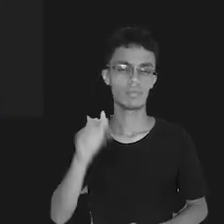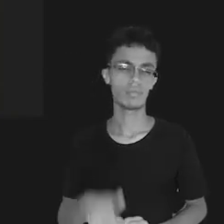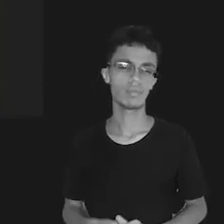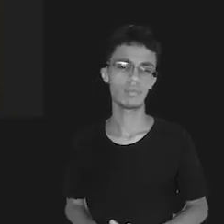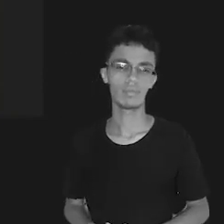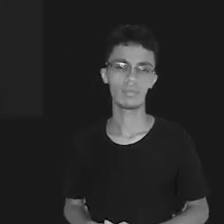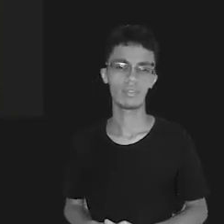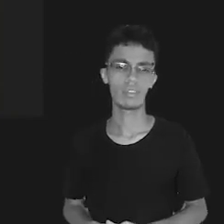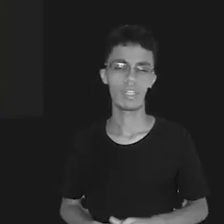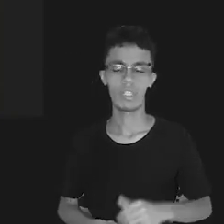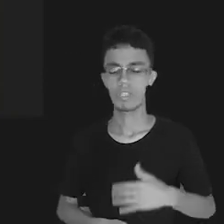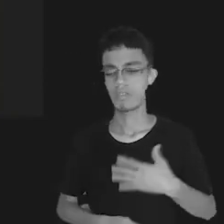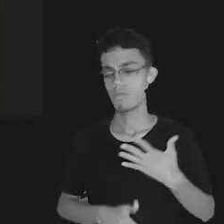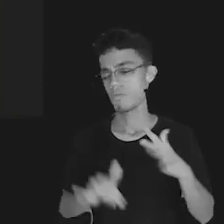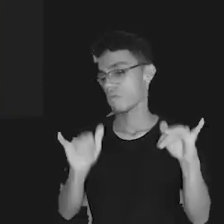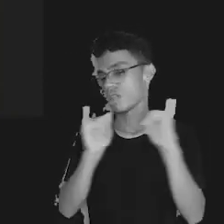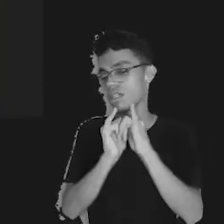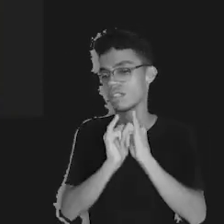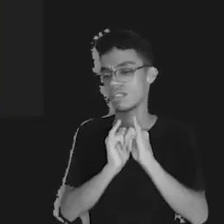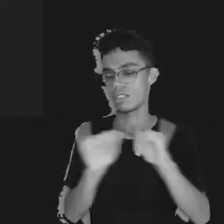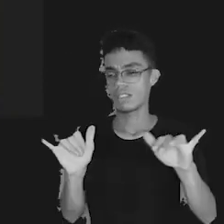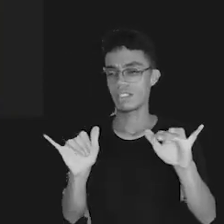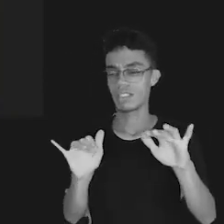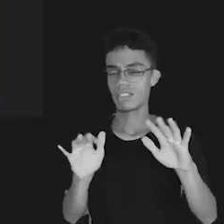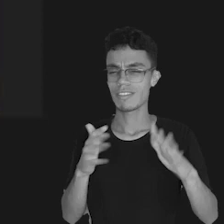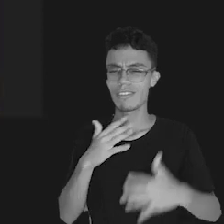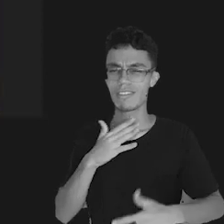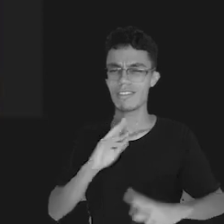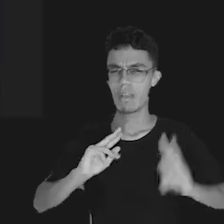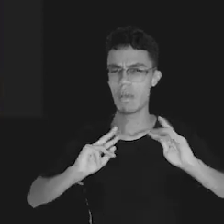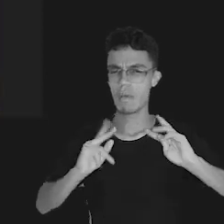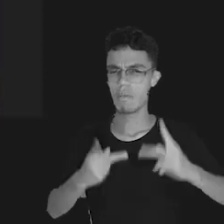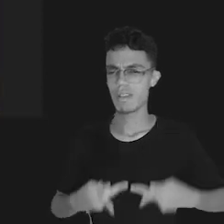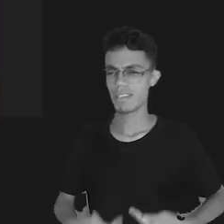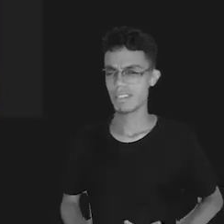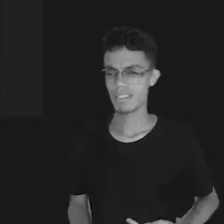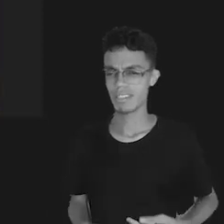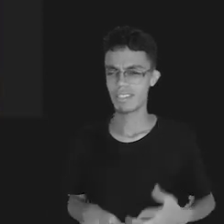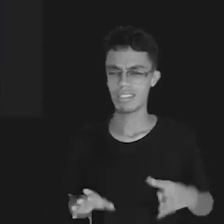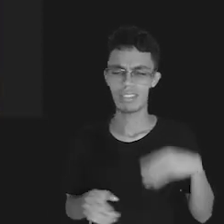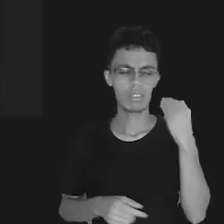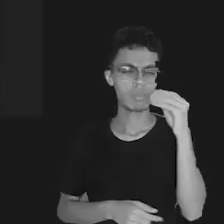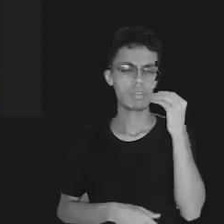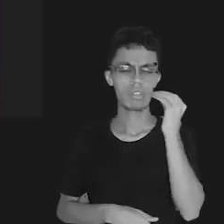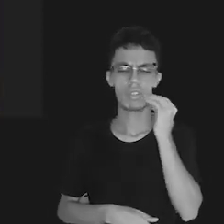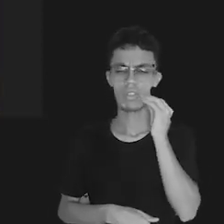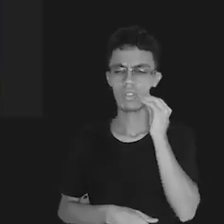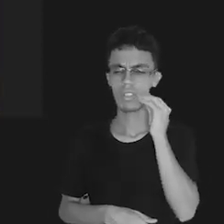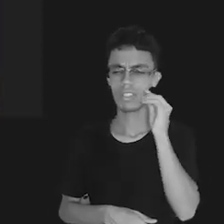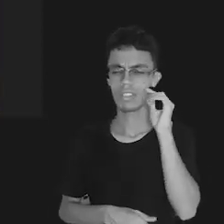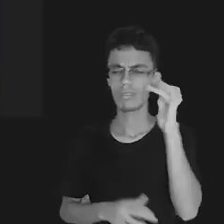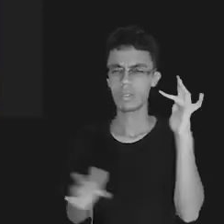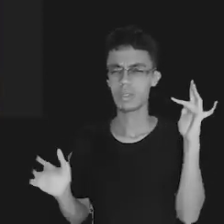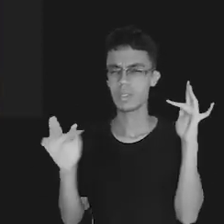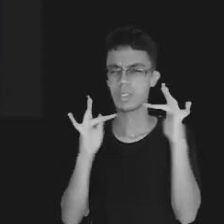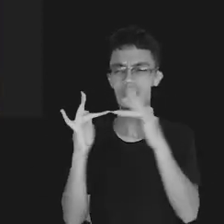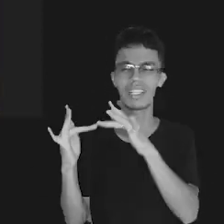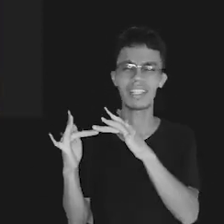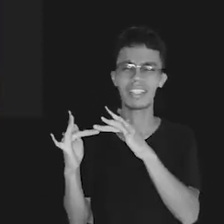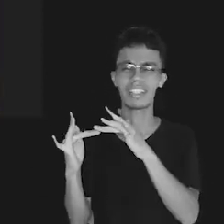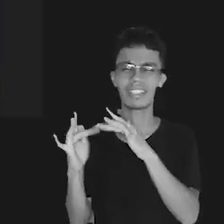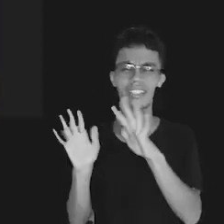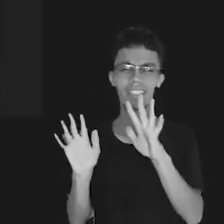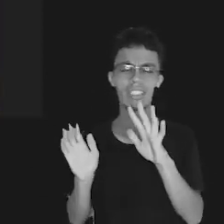Não bastaria dizer que a mão humana jamais experimentou esse contato?